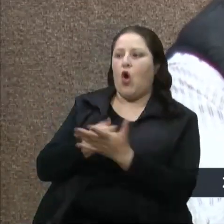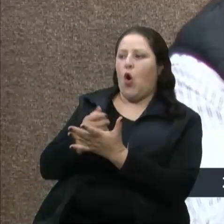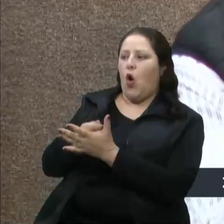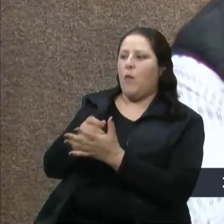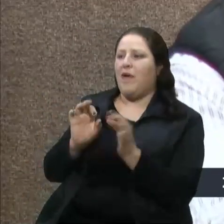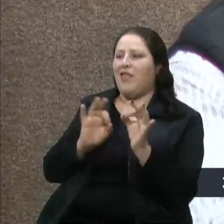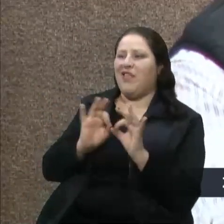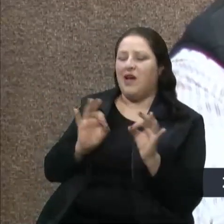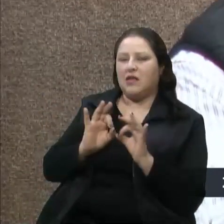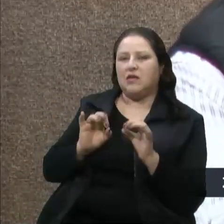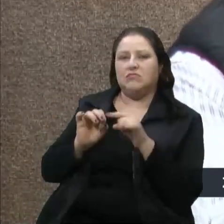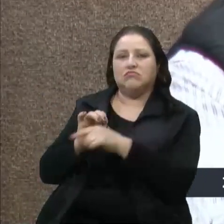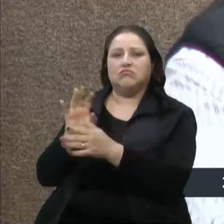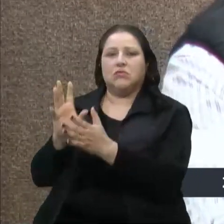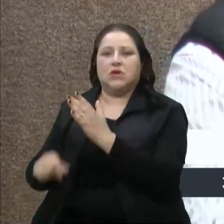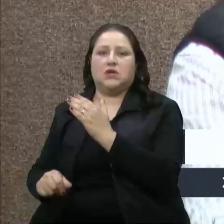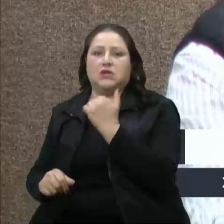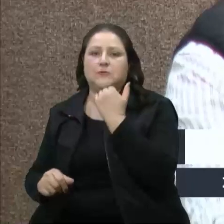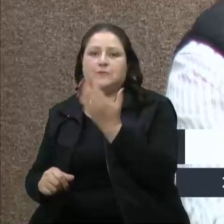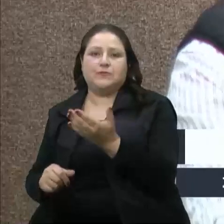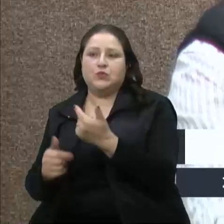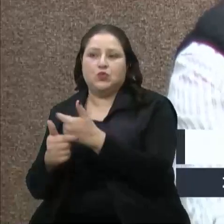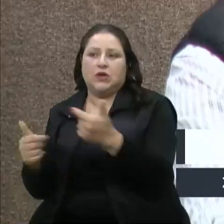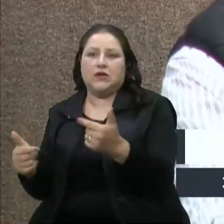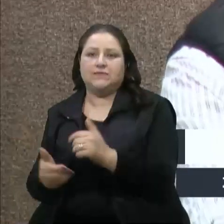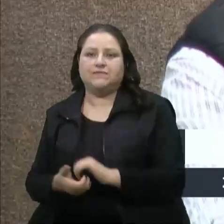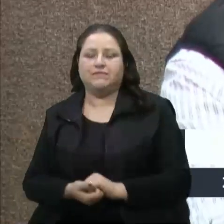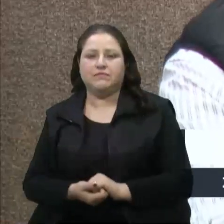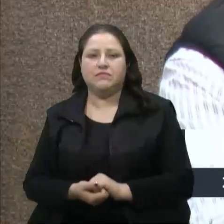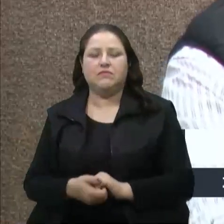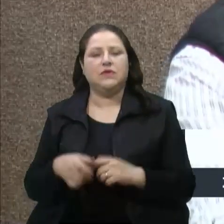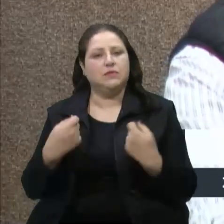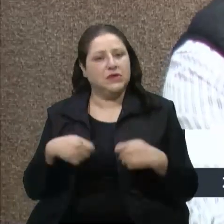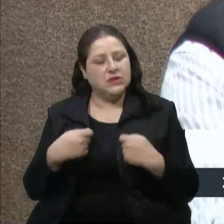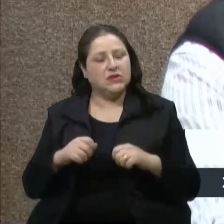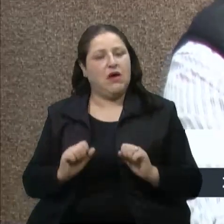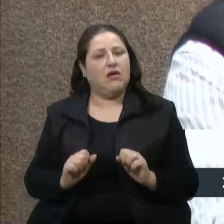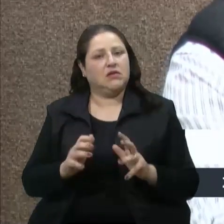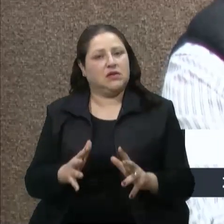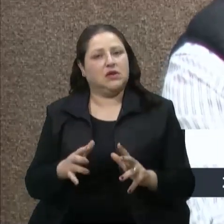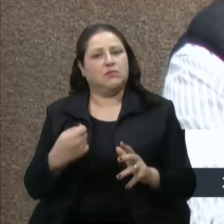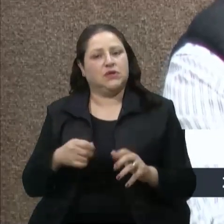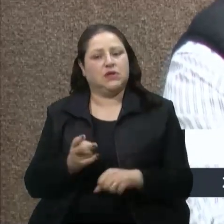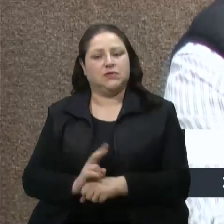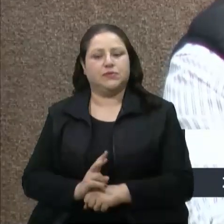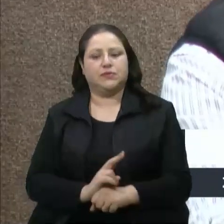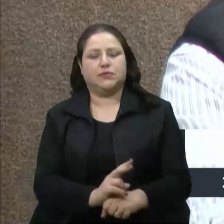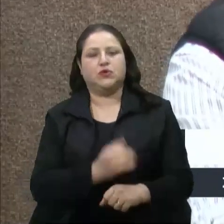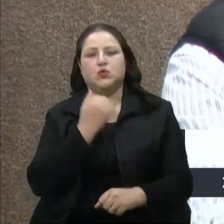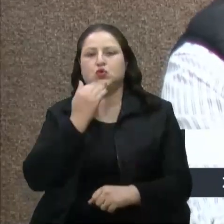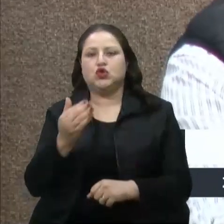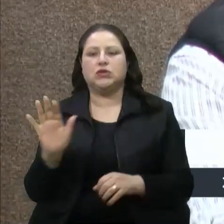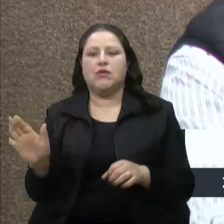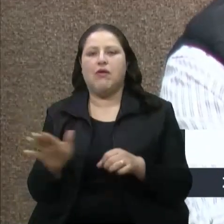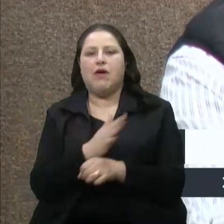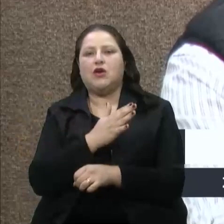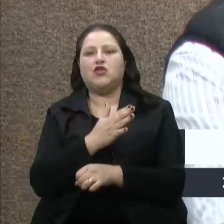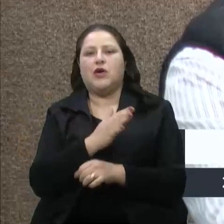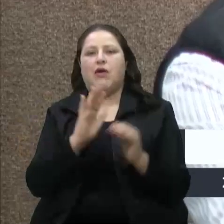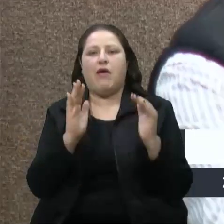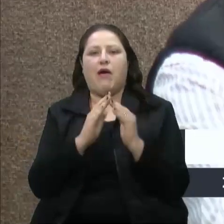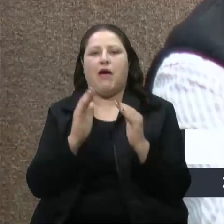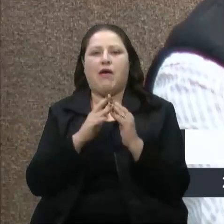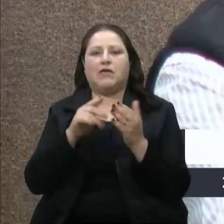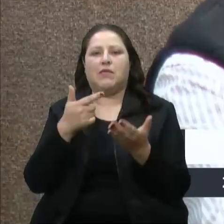muito bom, mas é que nem eu disse, temos que agir, temos que fiscalizar. Não adianta a gente encher a casa de papel e